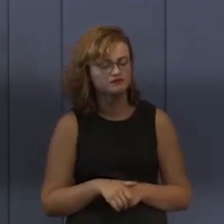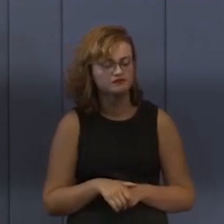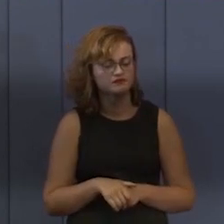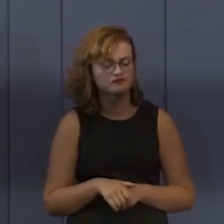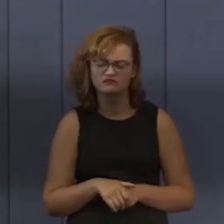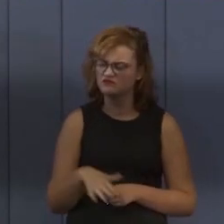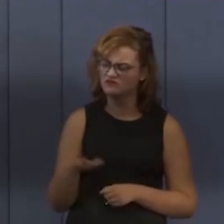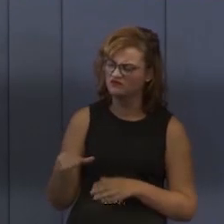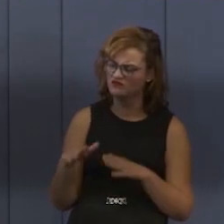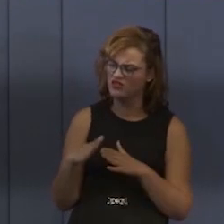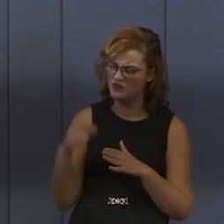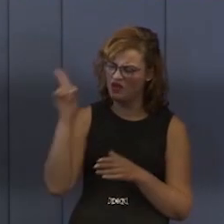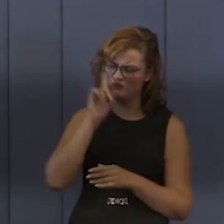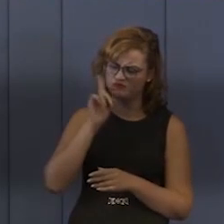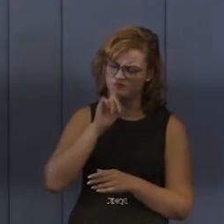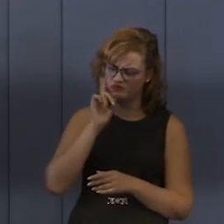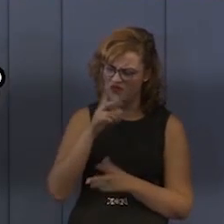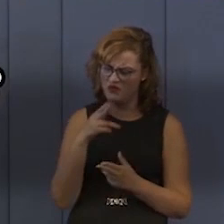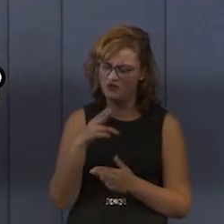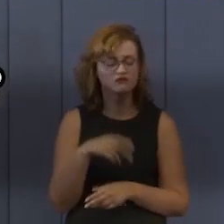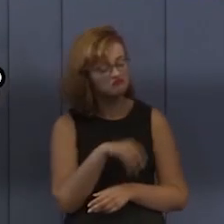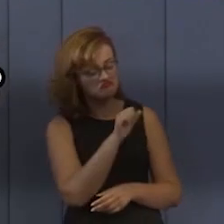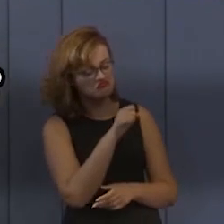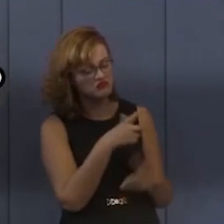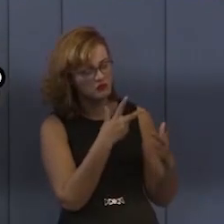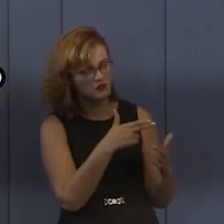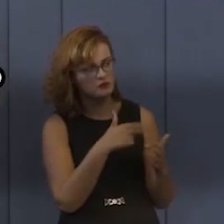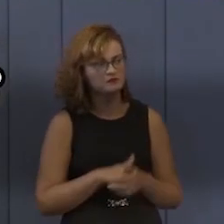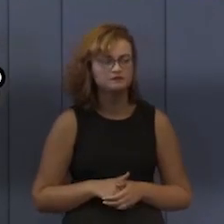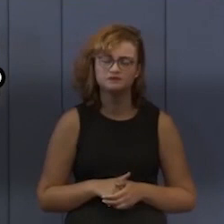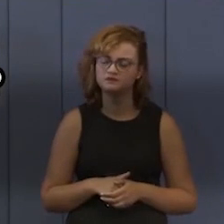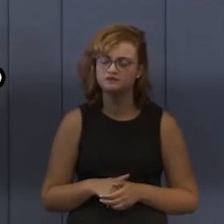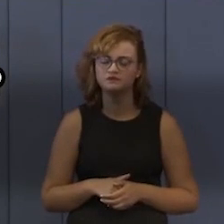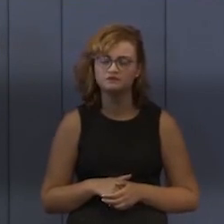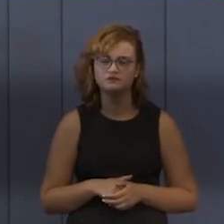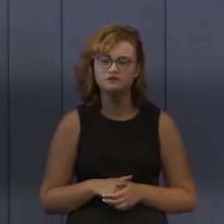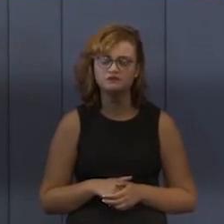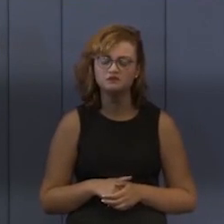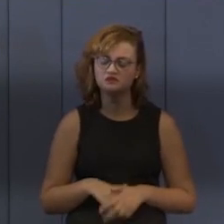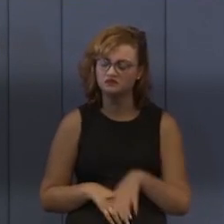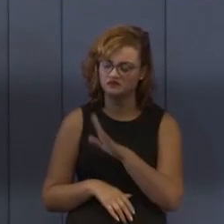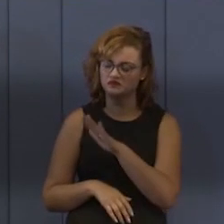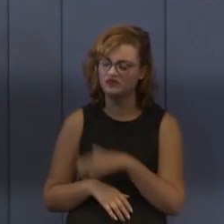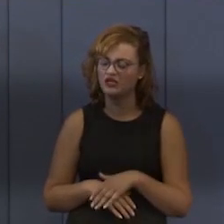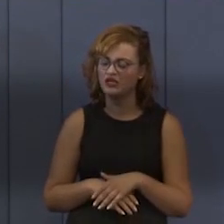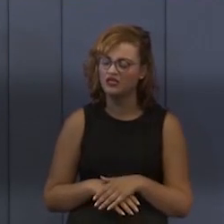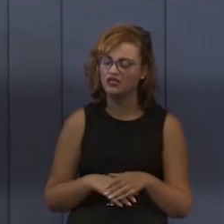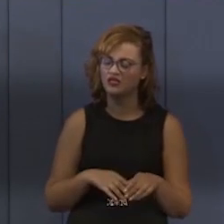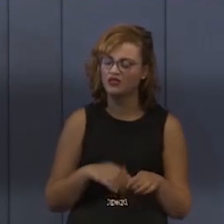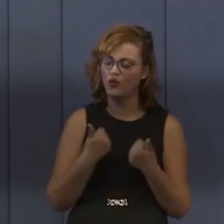tem que usar o transporte da própria escola. Transporte da escola, igual é nos Estados Unidos, assim, mais ou menos como é nos Estados Unidos.